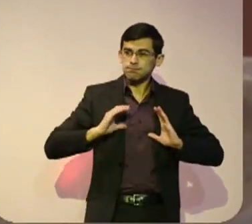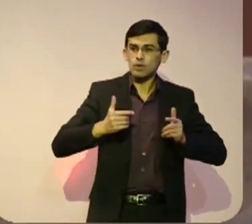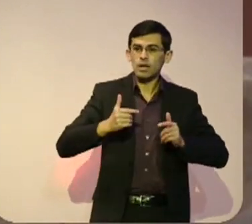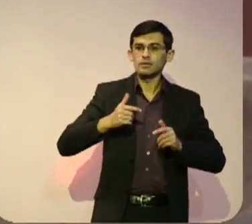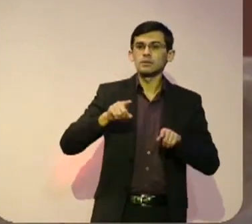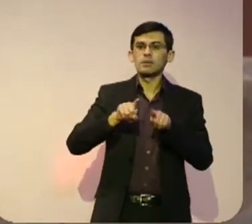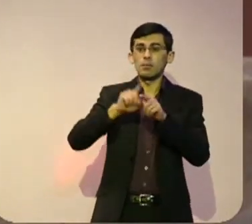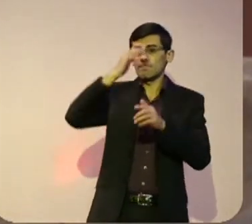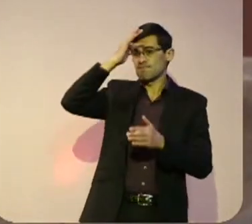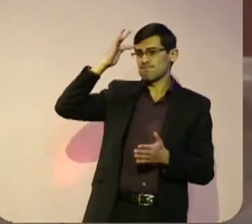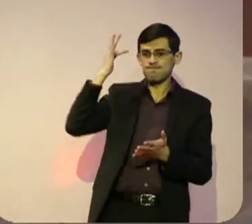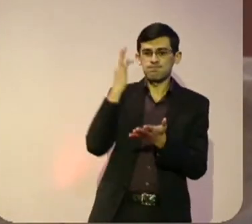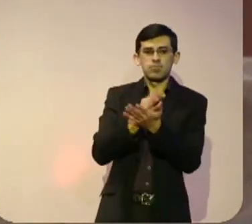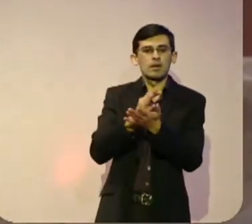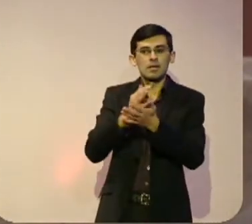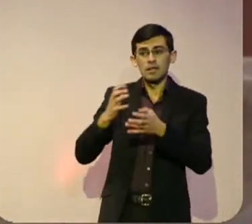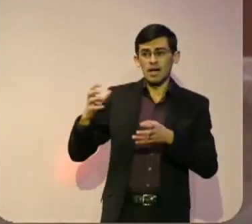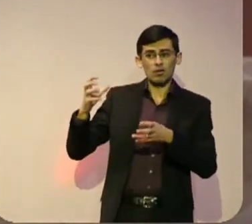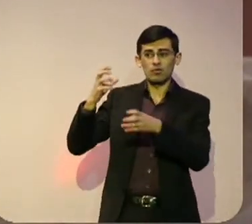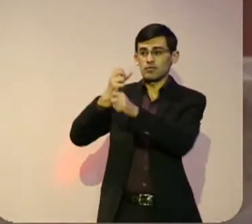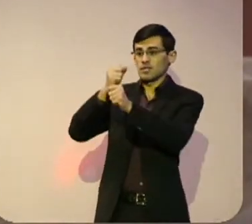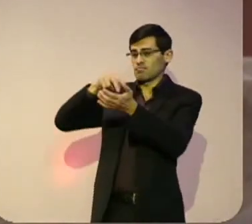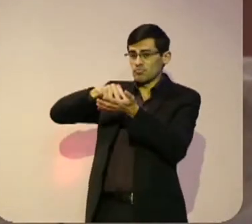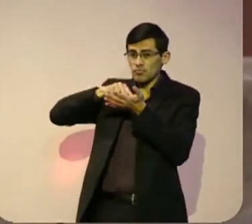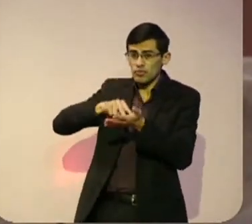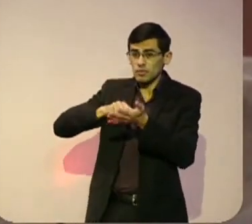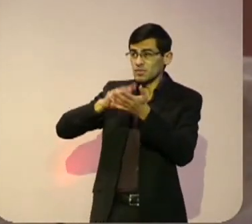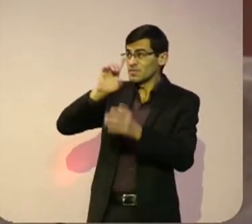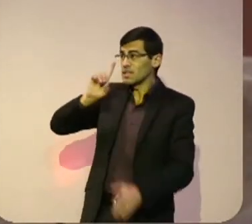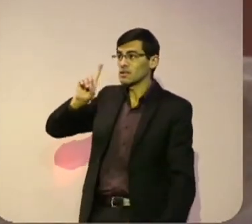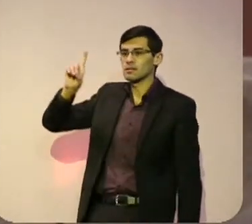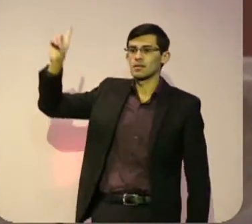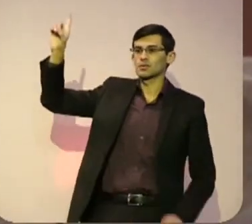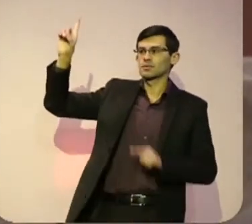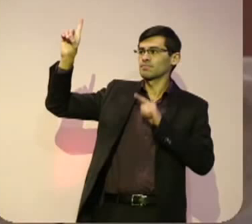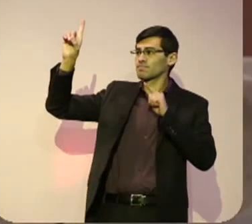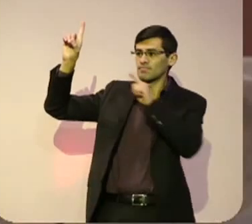da fé, a confiança inabalável no nosso Deus